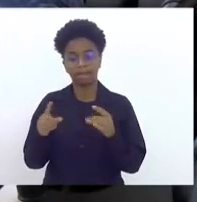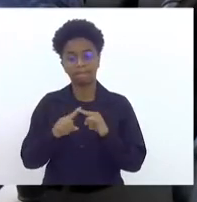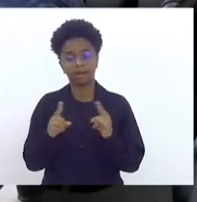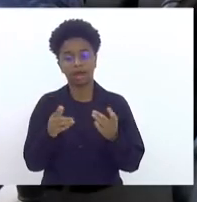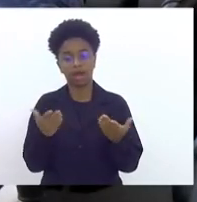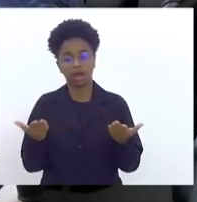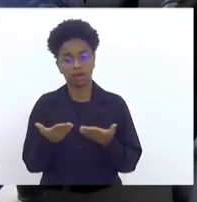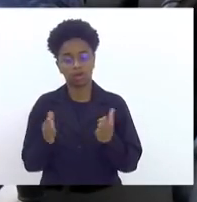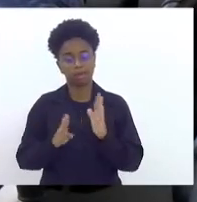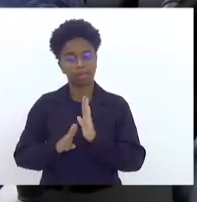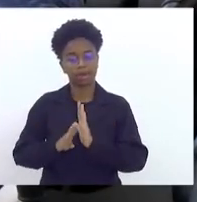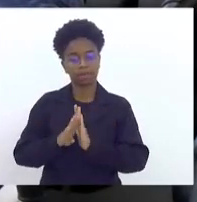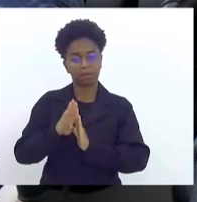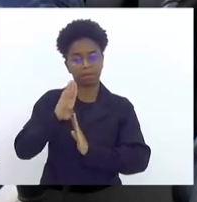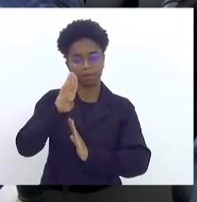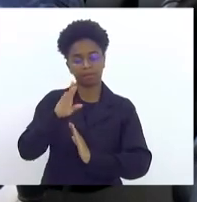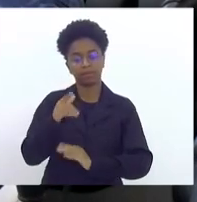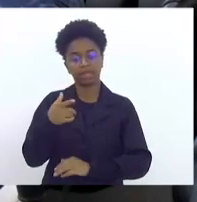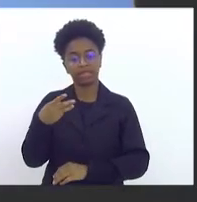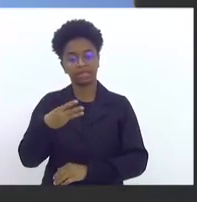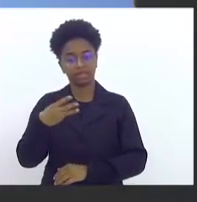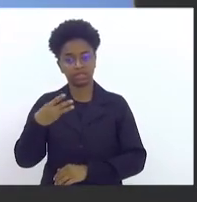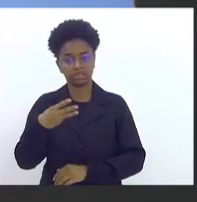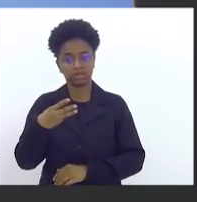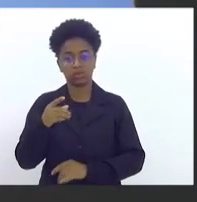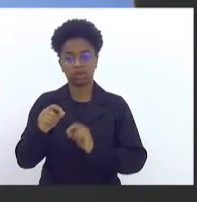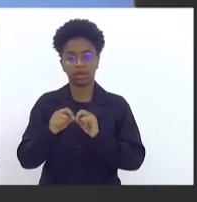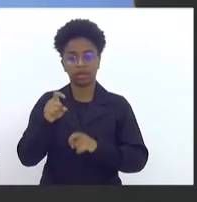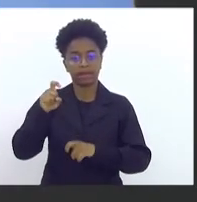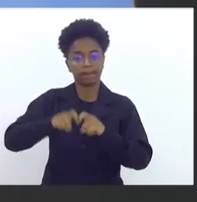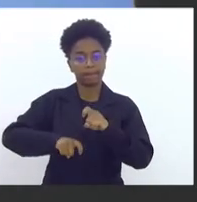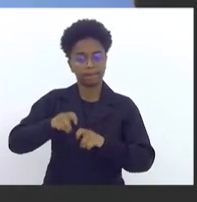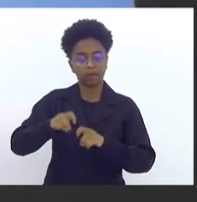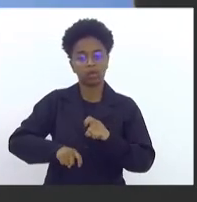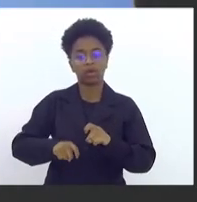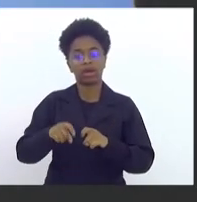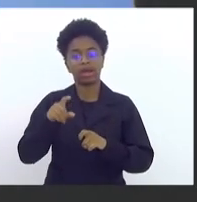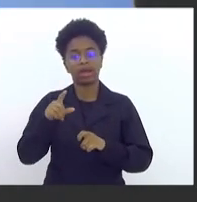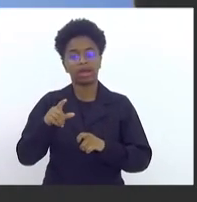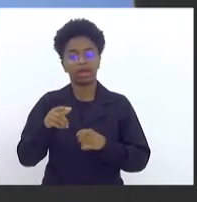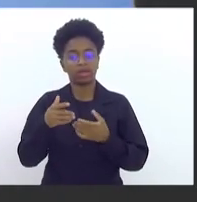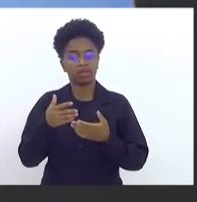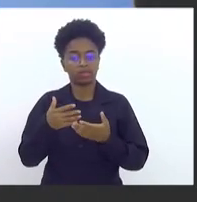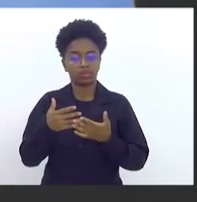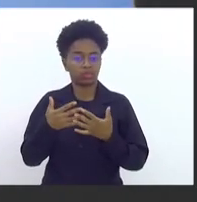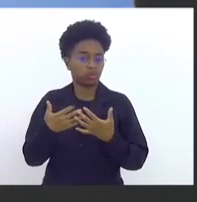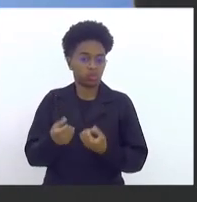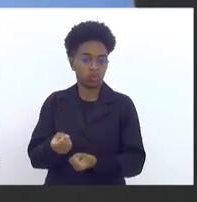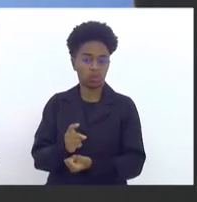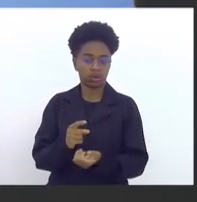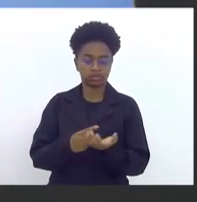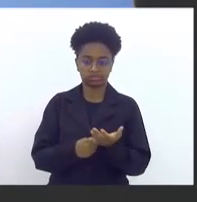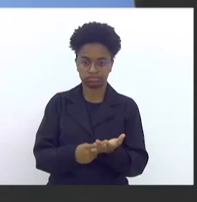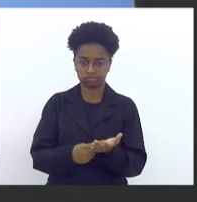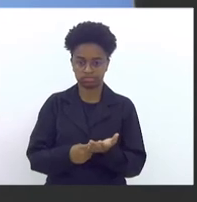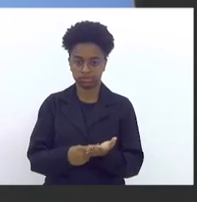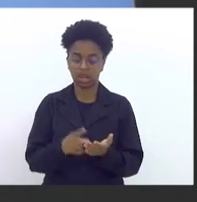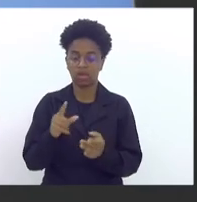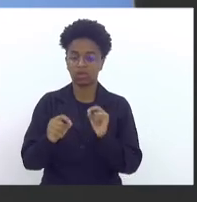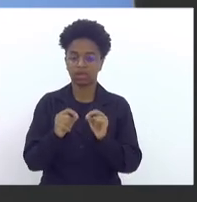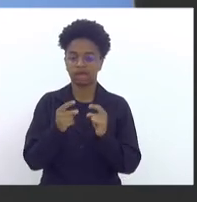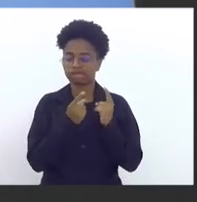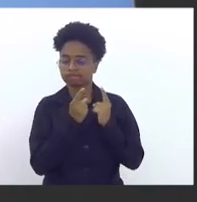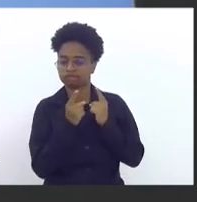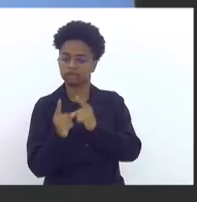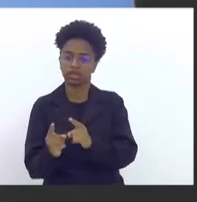essa crescente Tá em terceiro lugar a pornografia não consensual né pornografia vingança